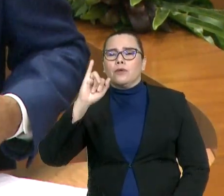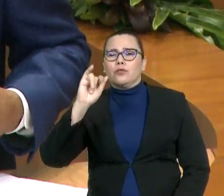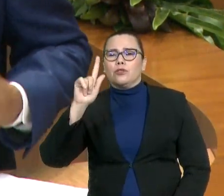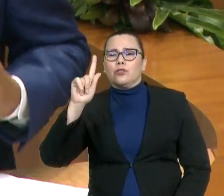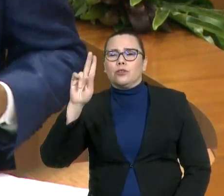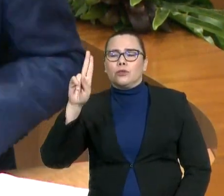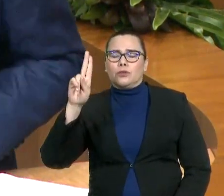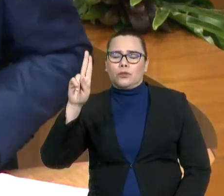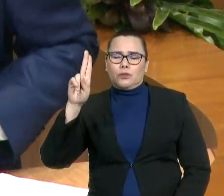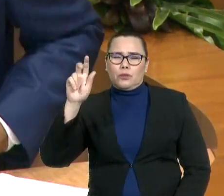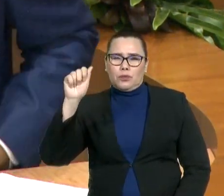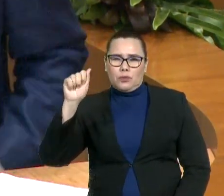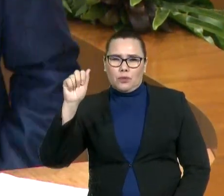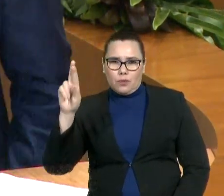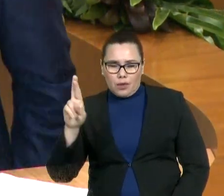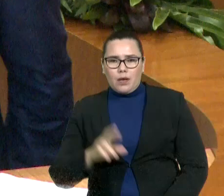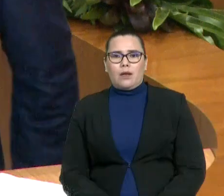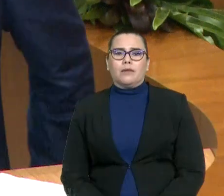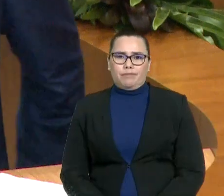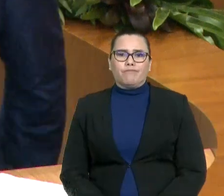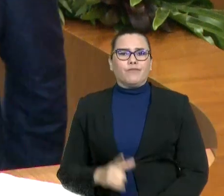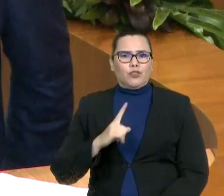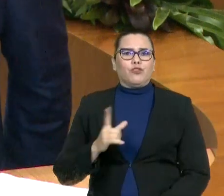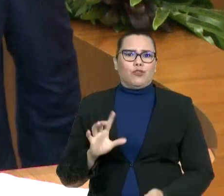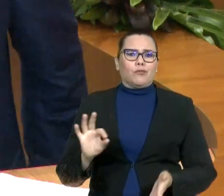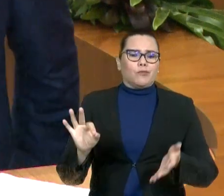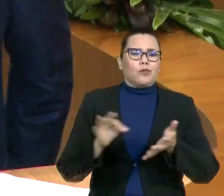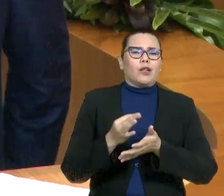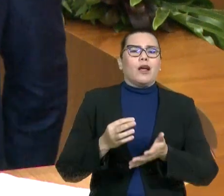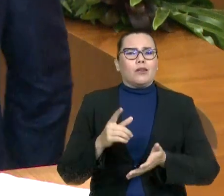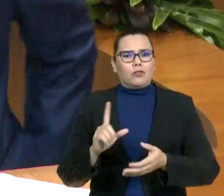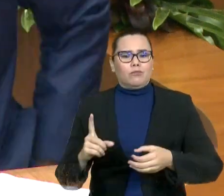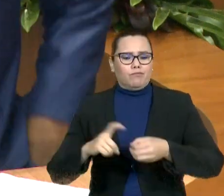sensibilize, que o governo do Estado possa autorizar